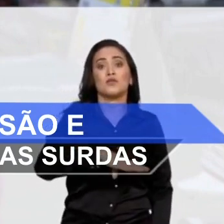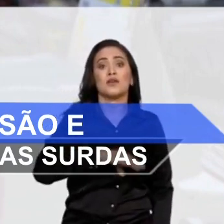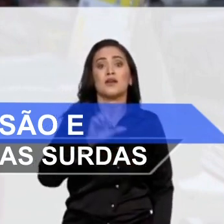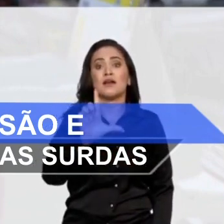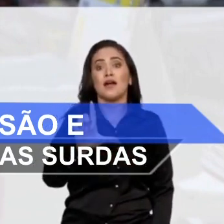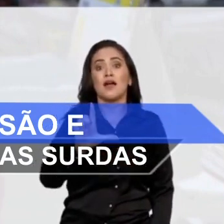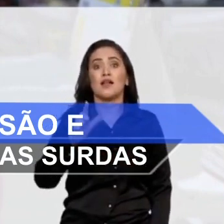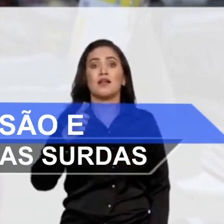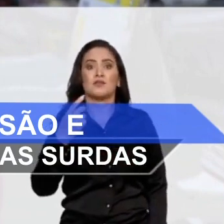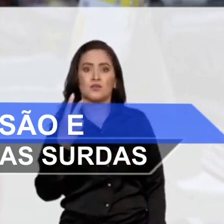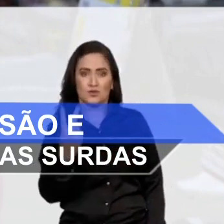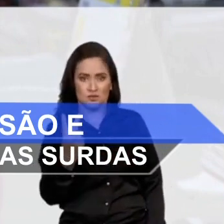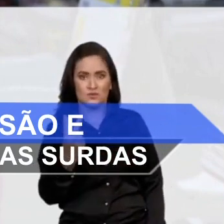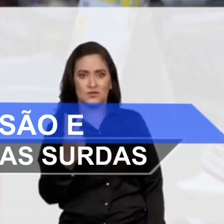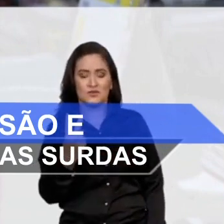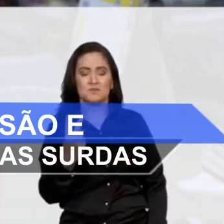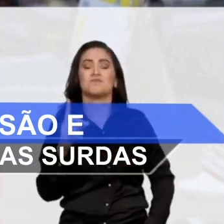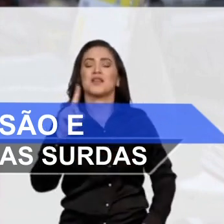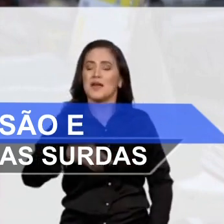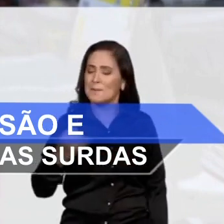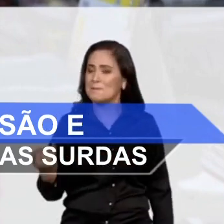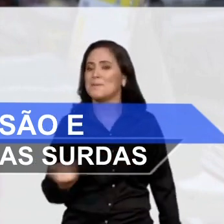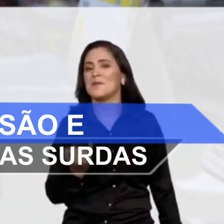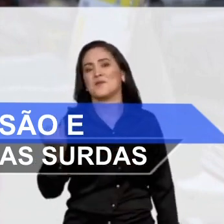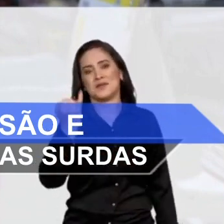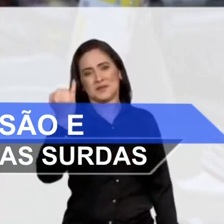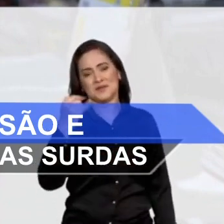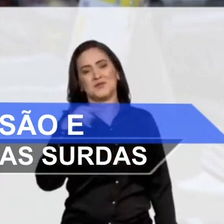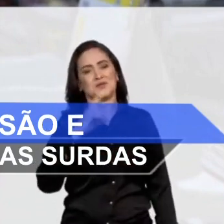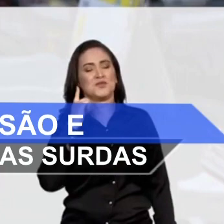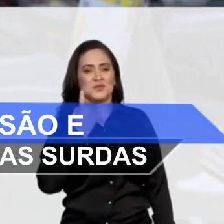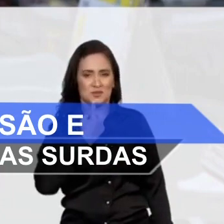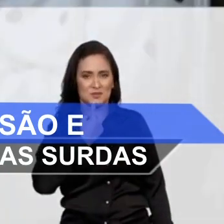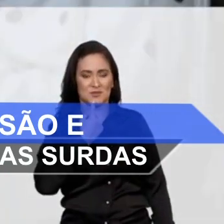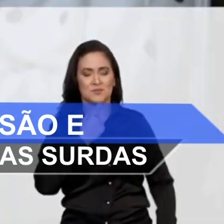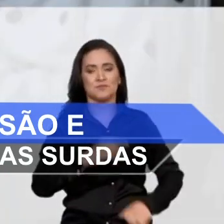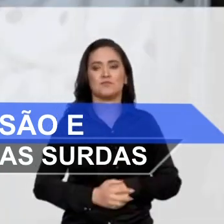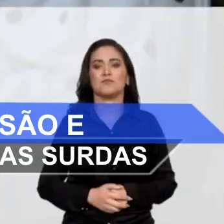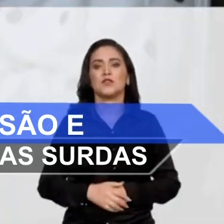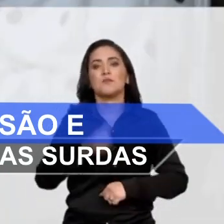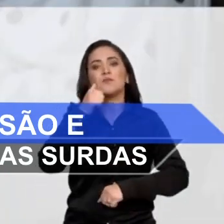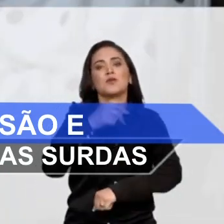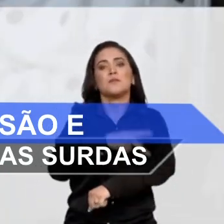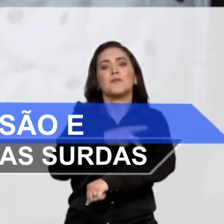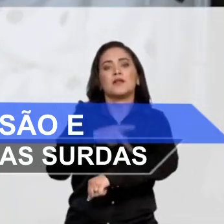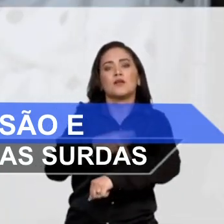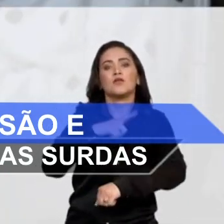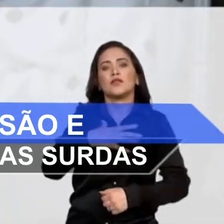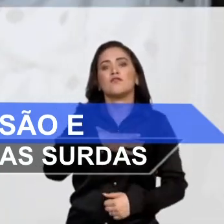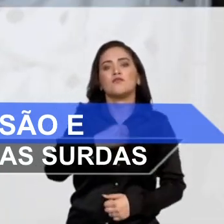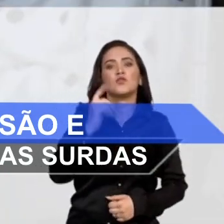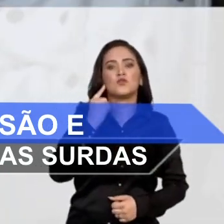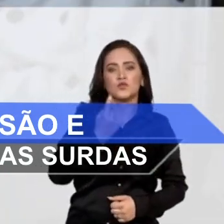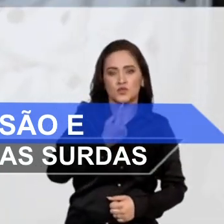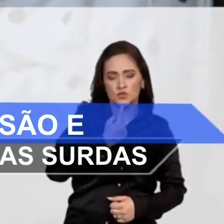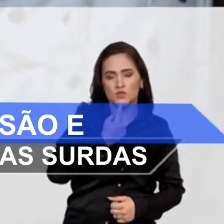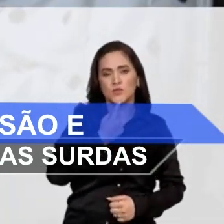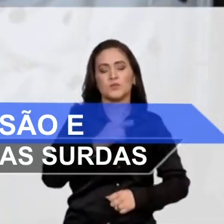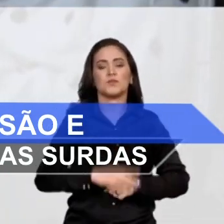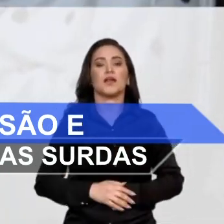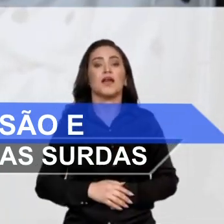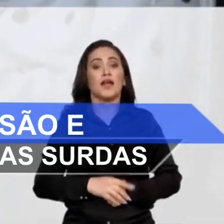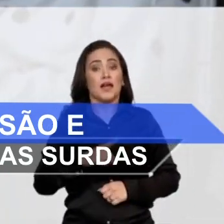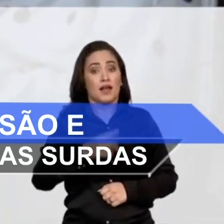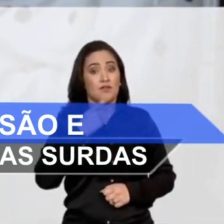né, e a língua portuguesa como segunda, é de extrema importância para ele. Disse é pedagoga e tem um filho surdo.